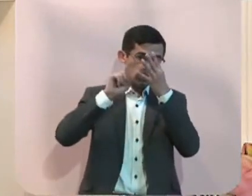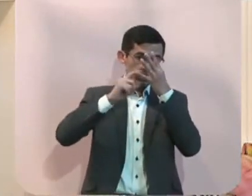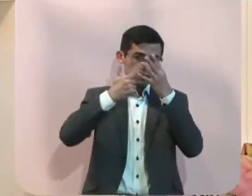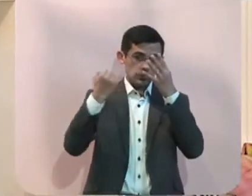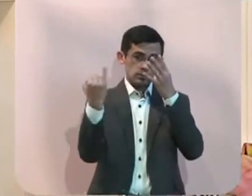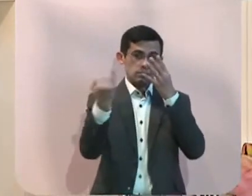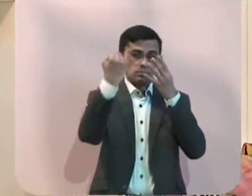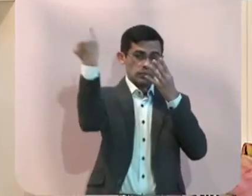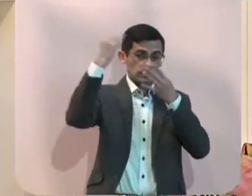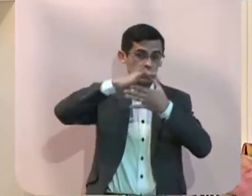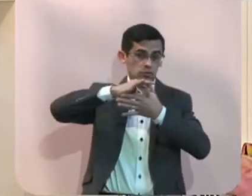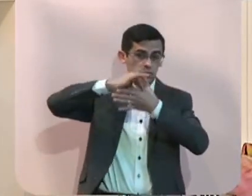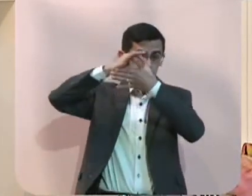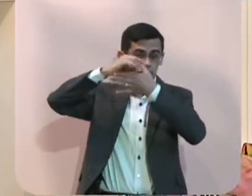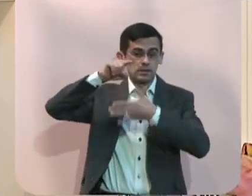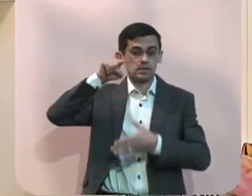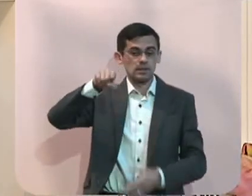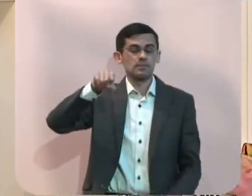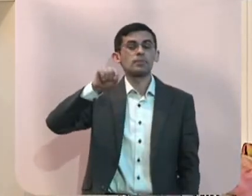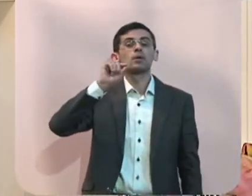qualidade nesses líderes,